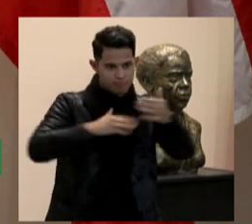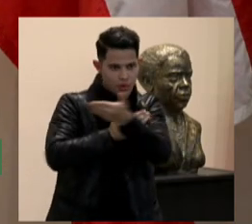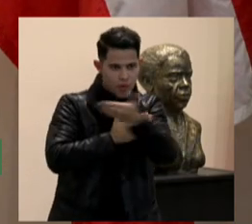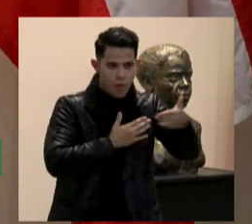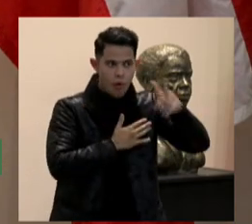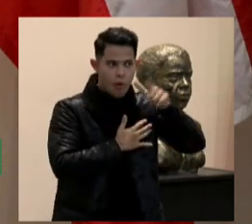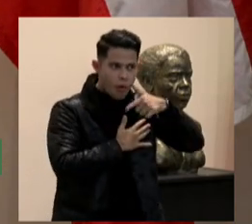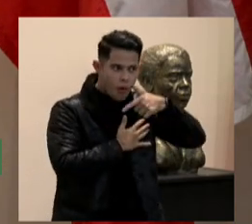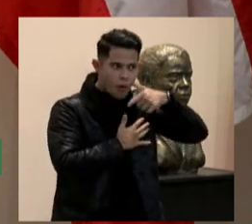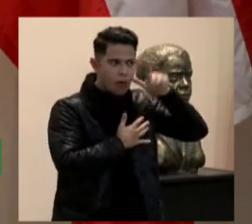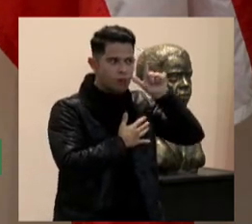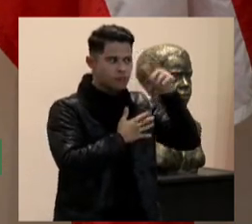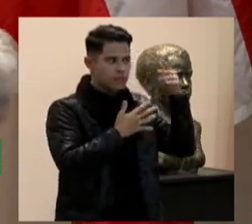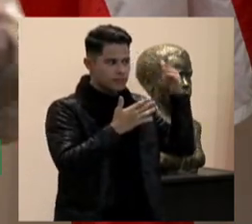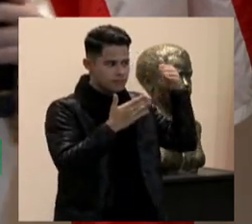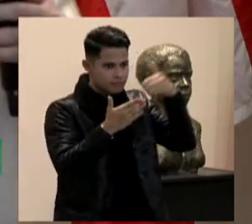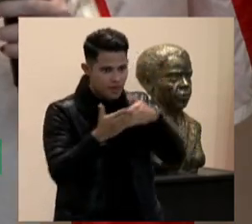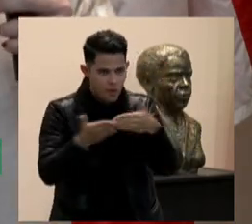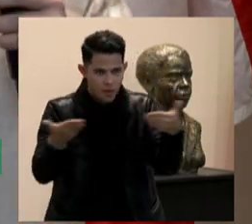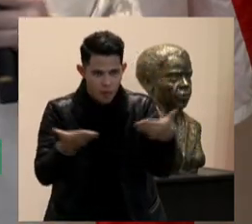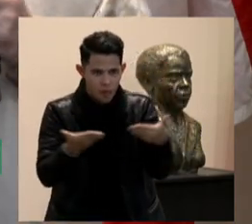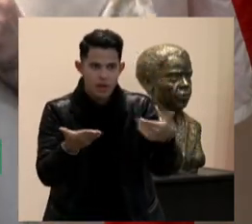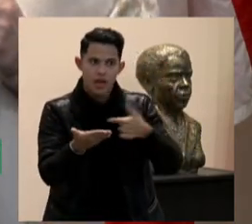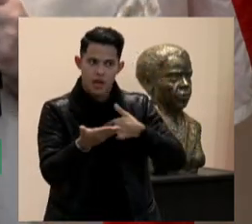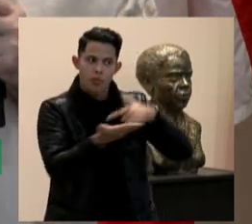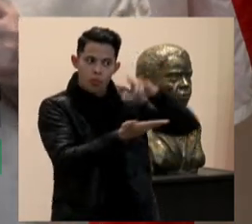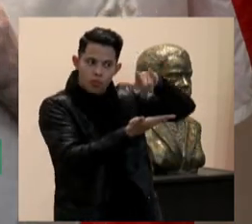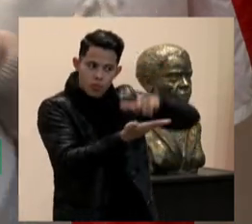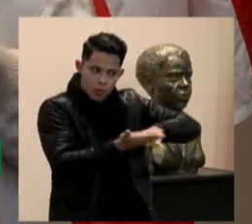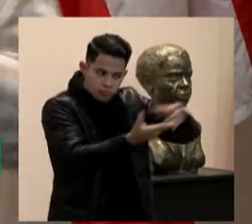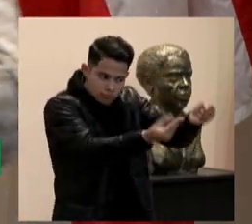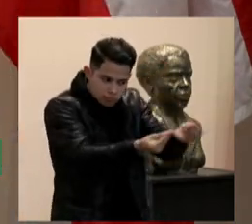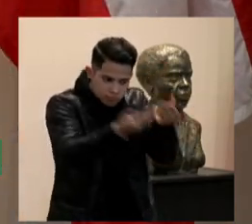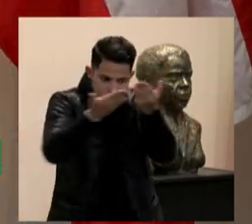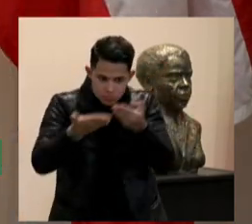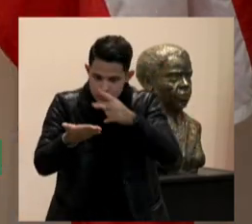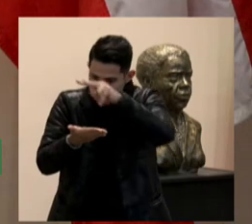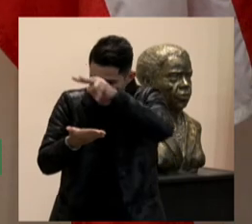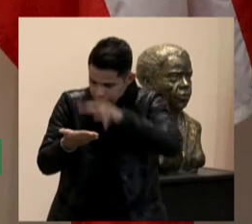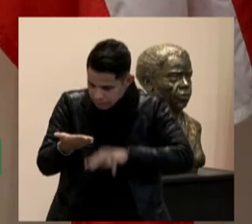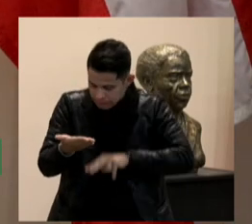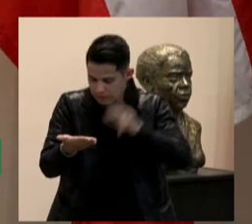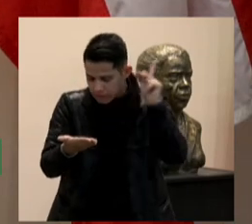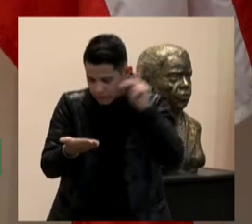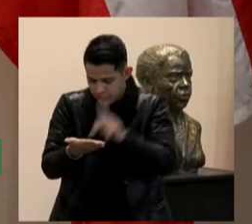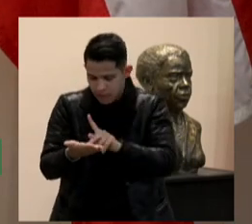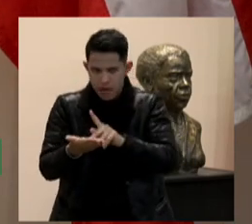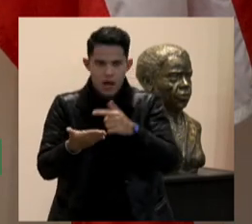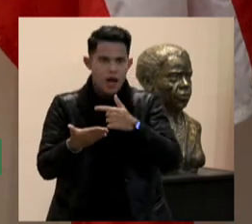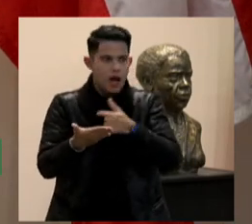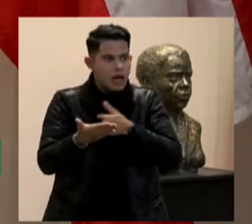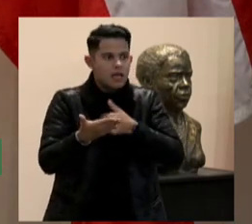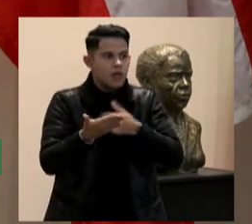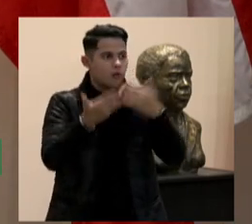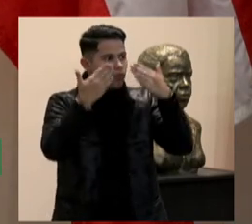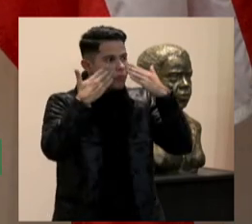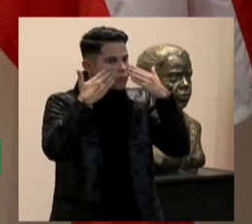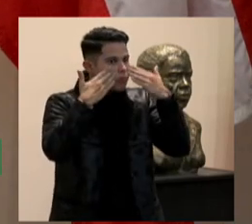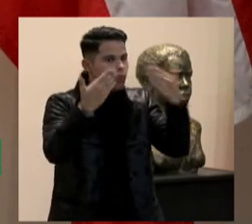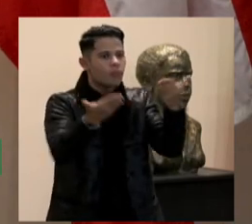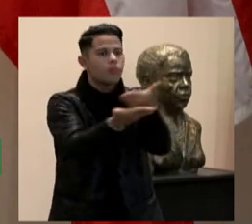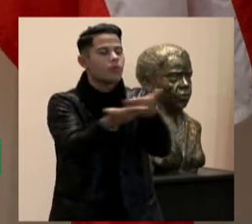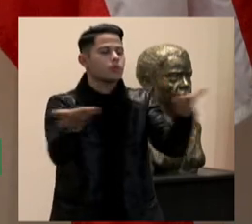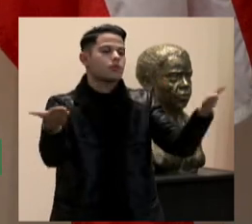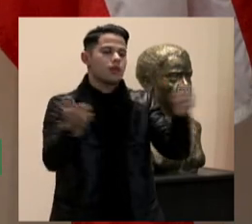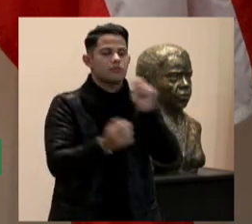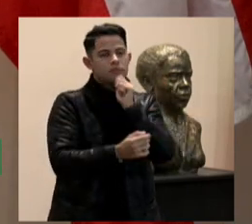porque ontem é que, de fato, eu vi o documento na sua íntegra, eu não consegui destacar